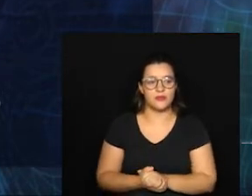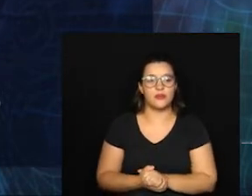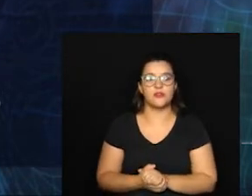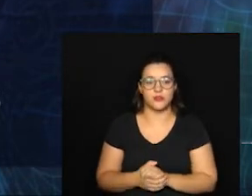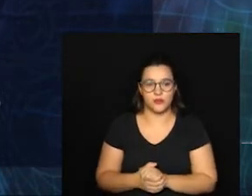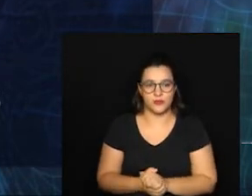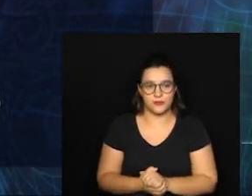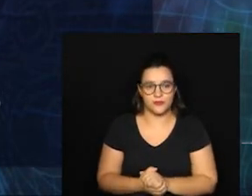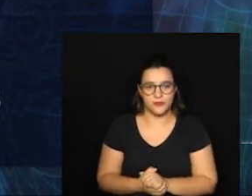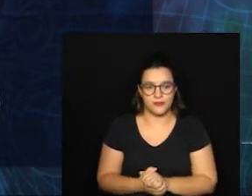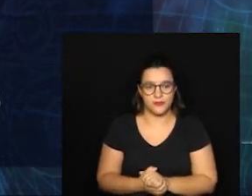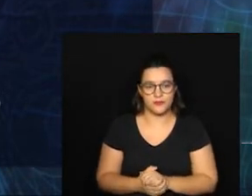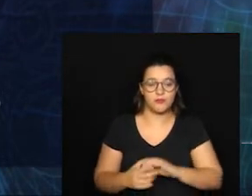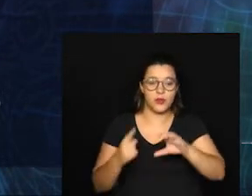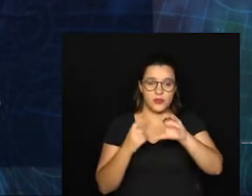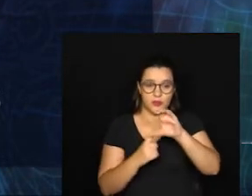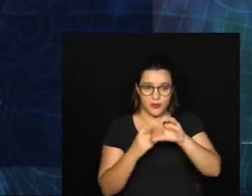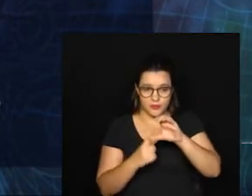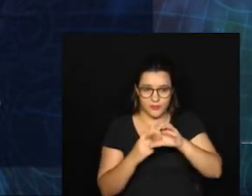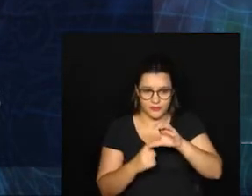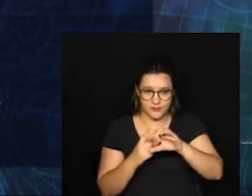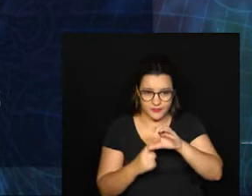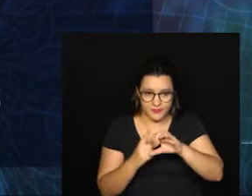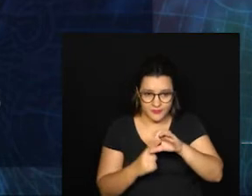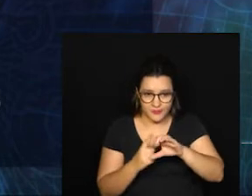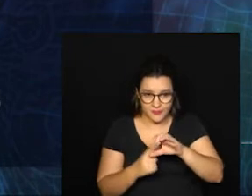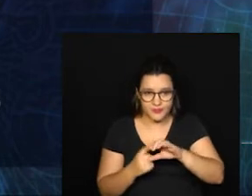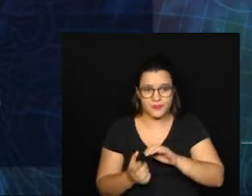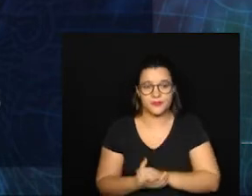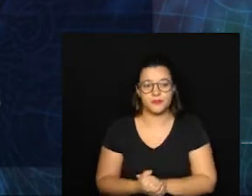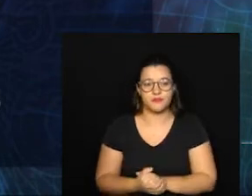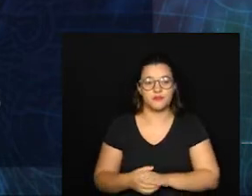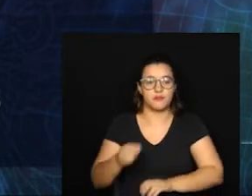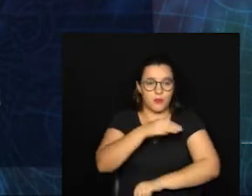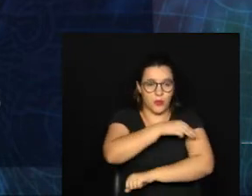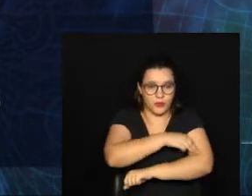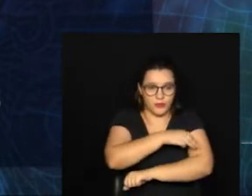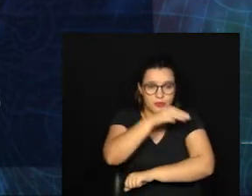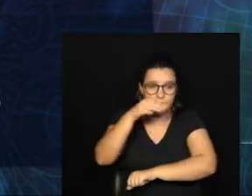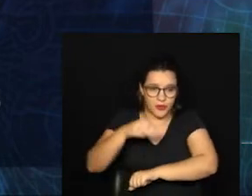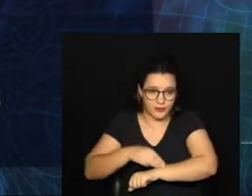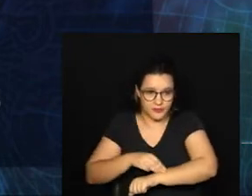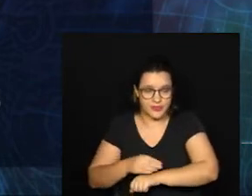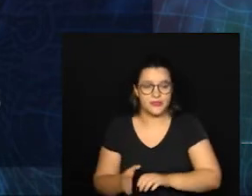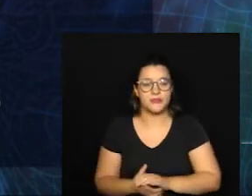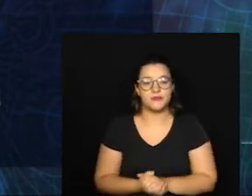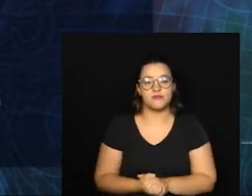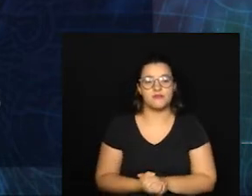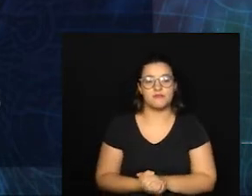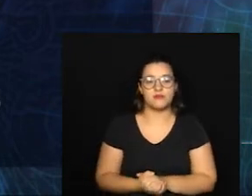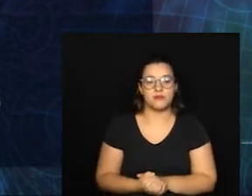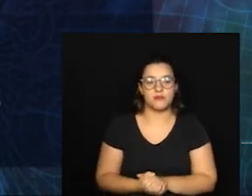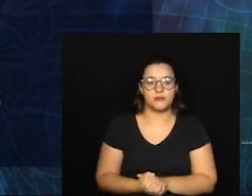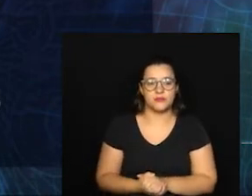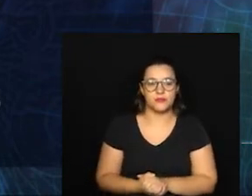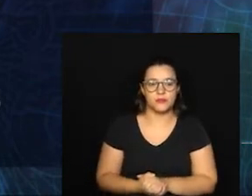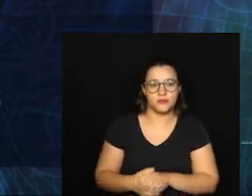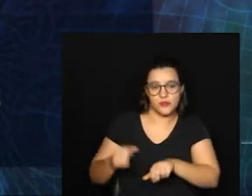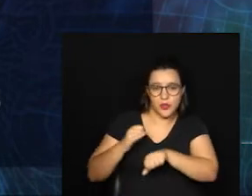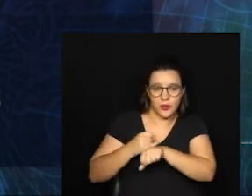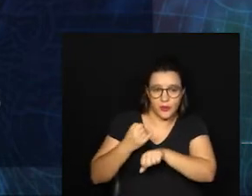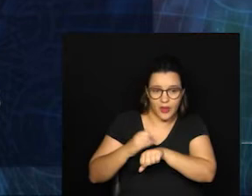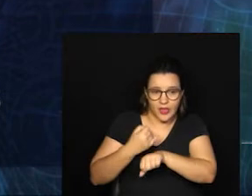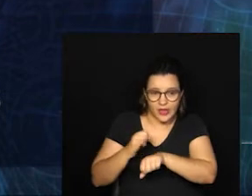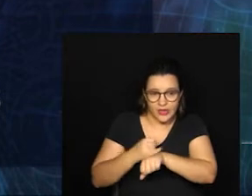ainda Cosmópolis com 1.571, Monte Mor 1.542, Jaguariúna,